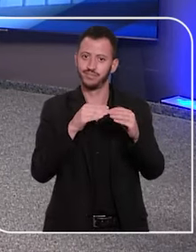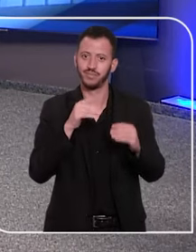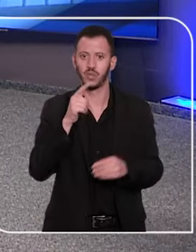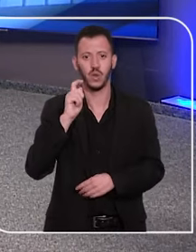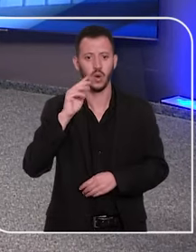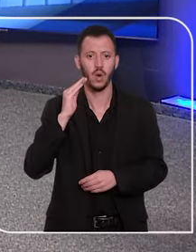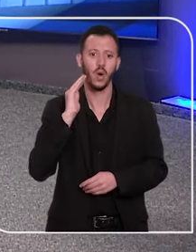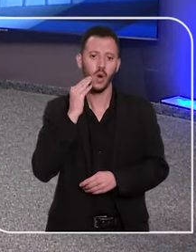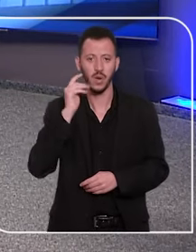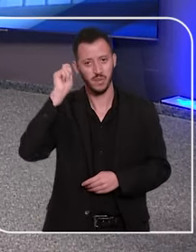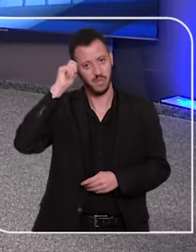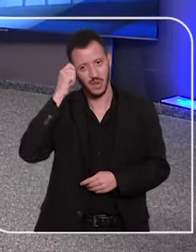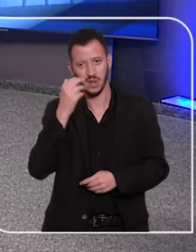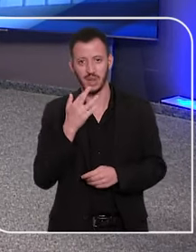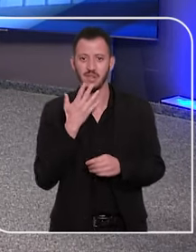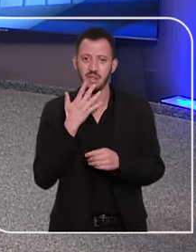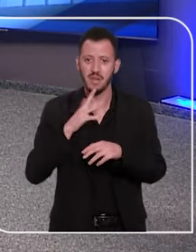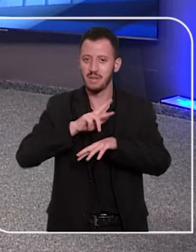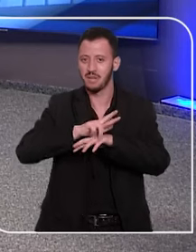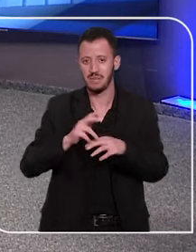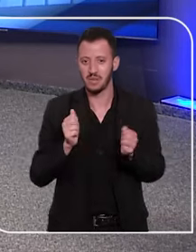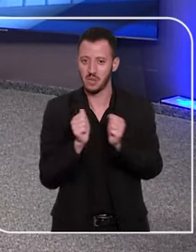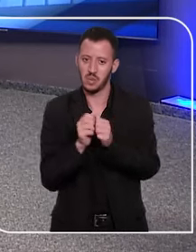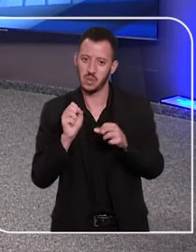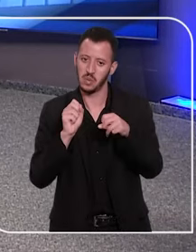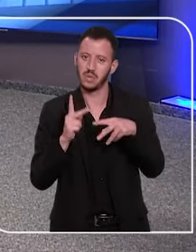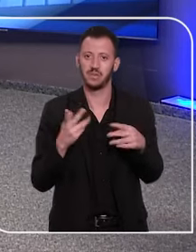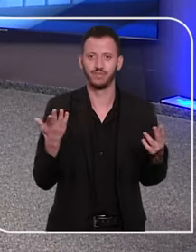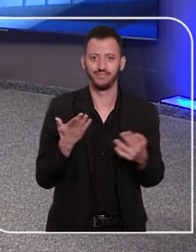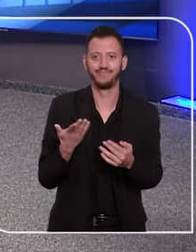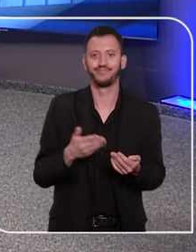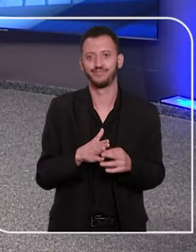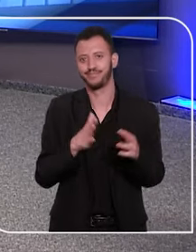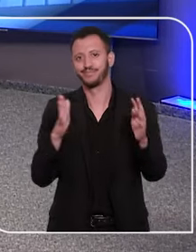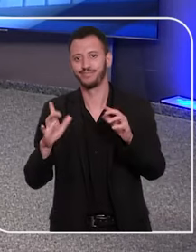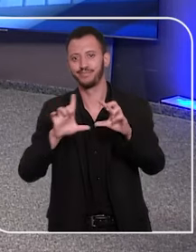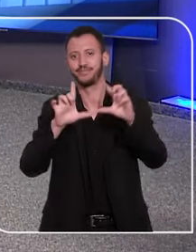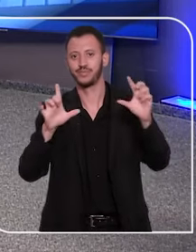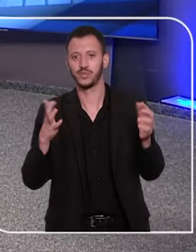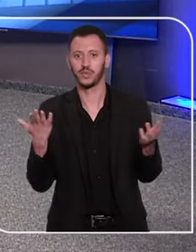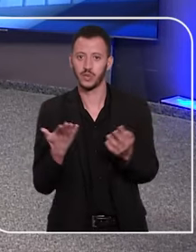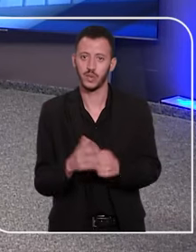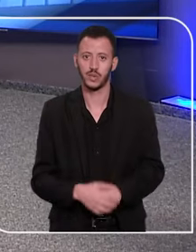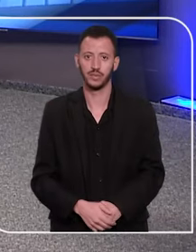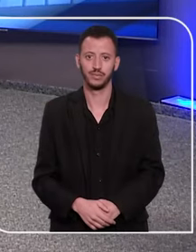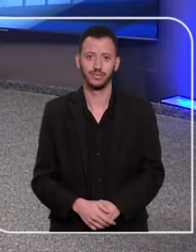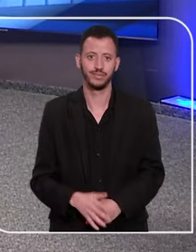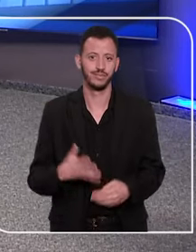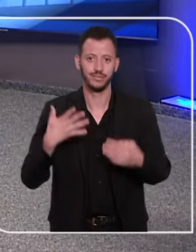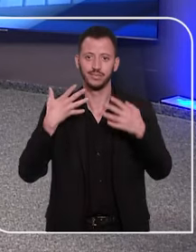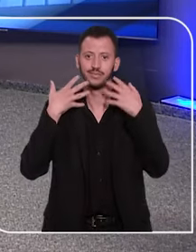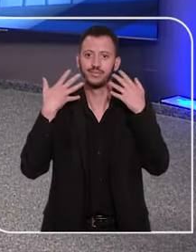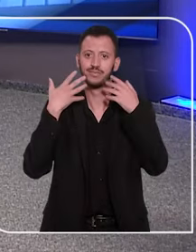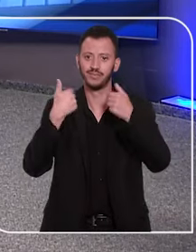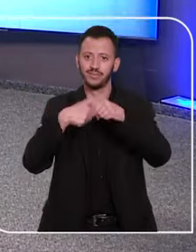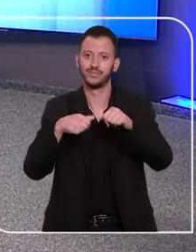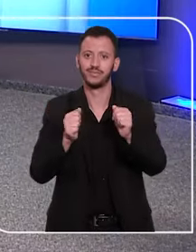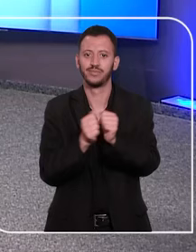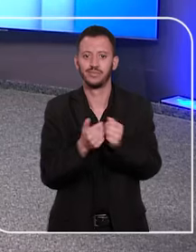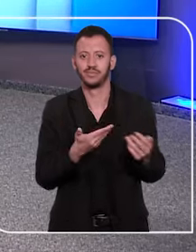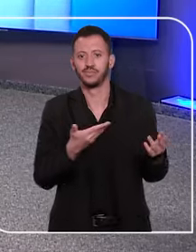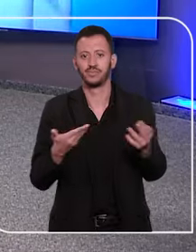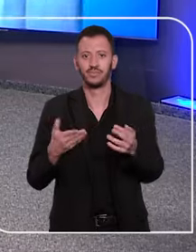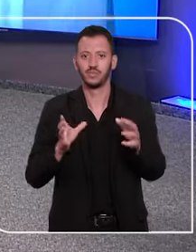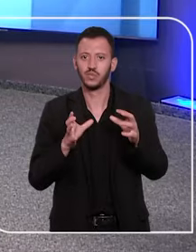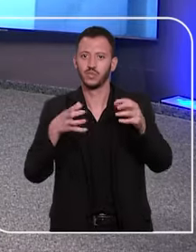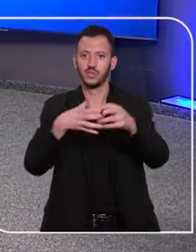em Total sintonia aqui né Rosa Preto cereja tudo certo tudo ok né Muito obrigada por ceder o espaço e ó o seguinte é uma alegria